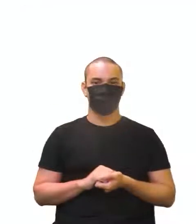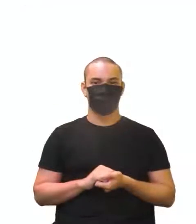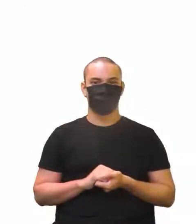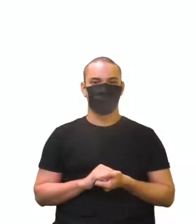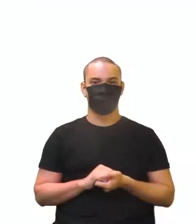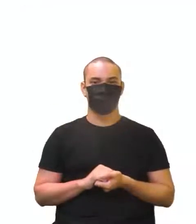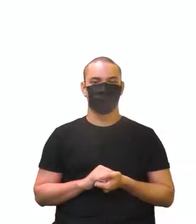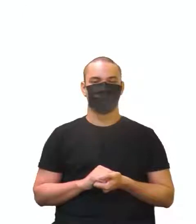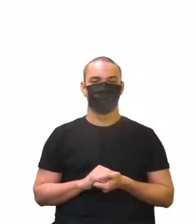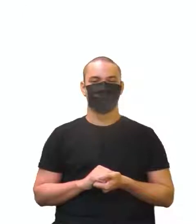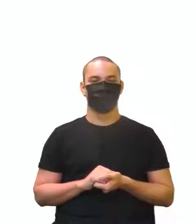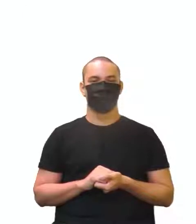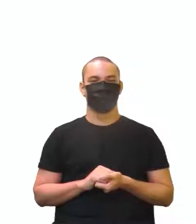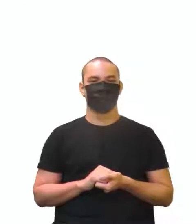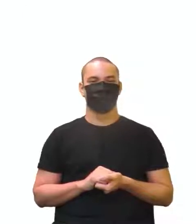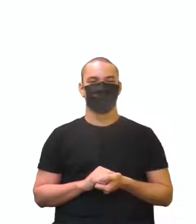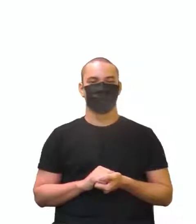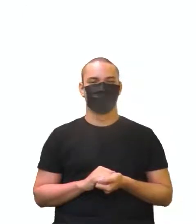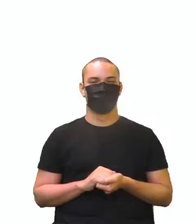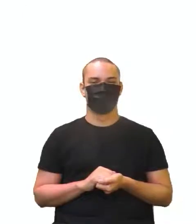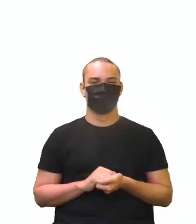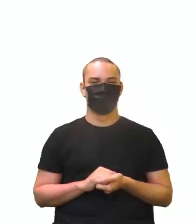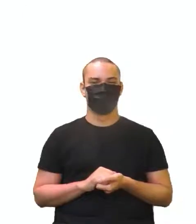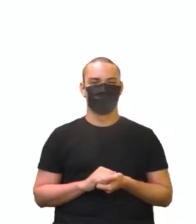Vamos lá, prof.